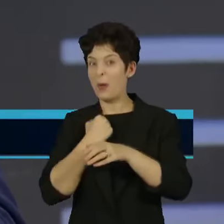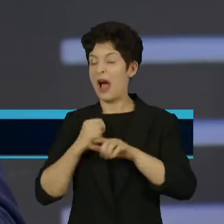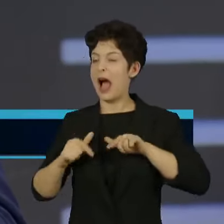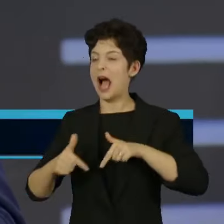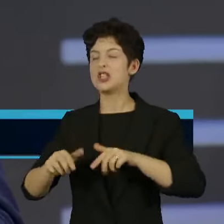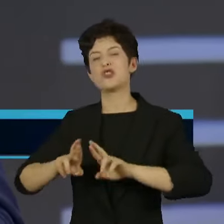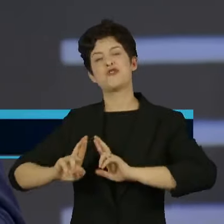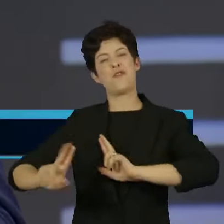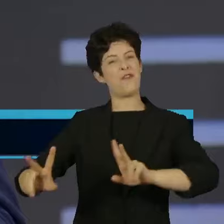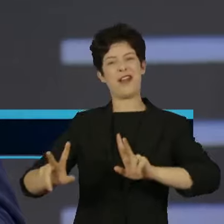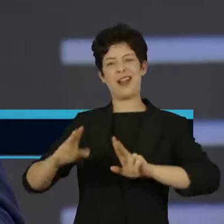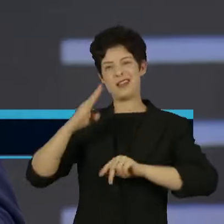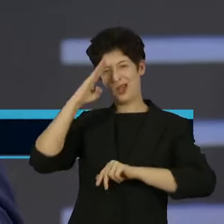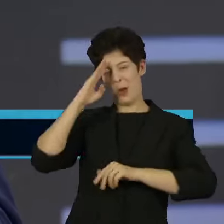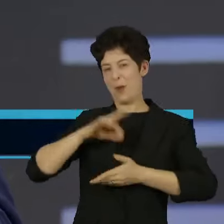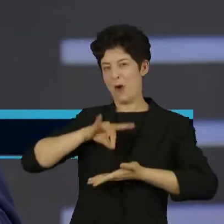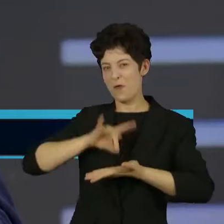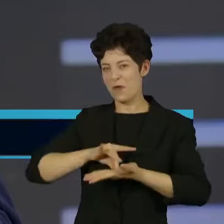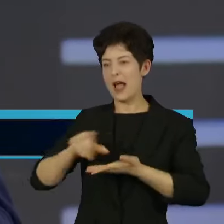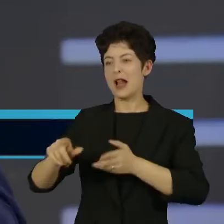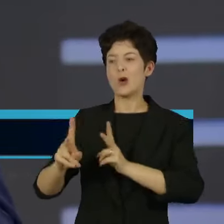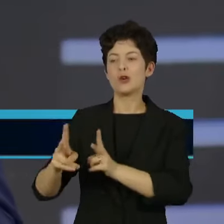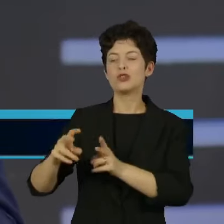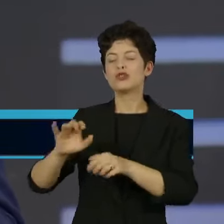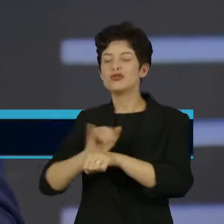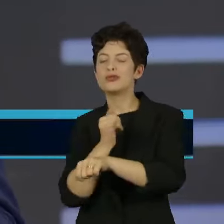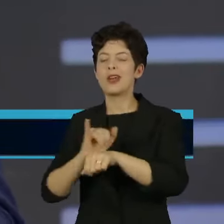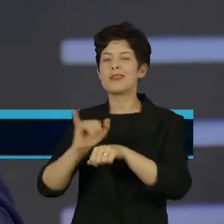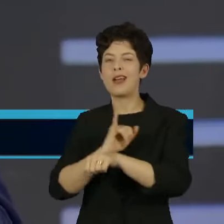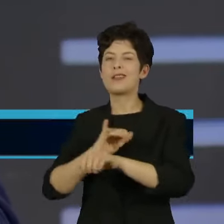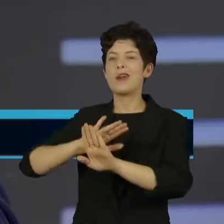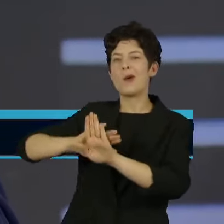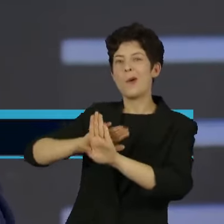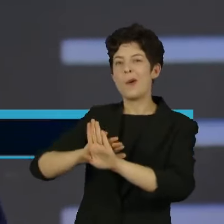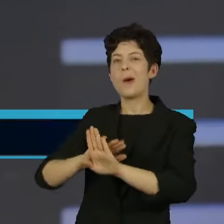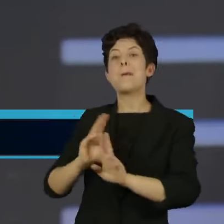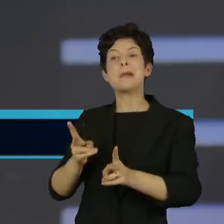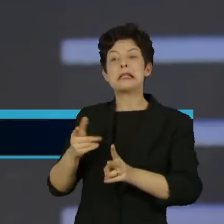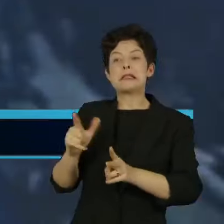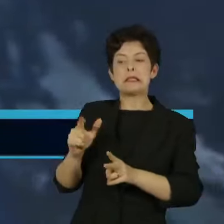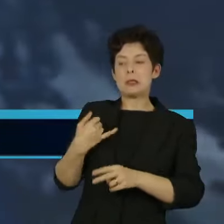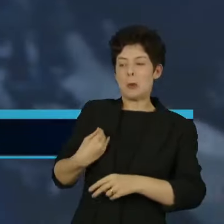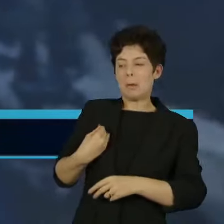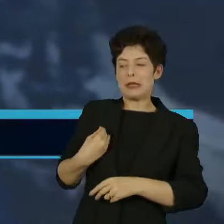de que é um Estado. Então, ele permanece de alguma outra forma, mesmo não tendo base territorial.